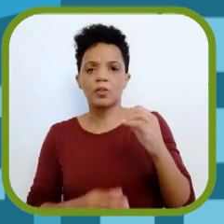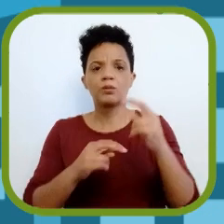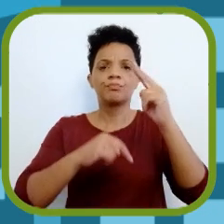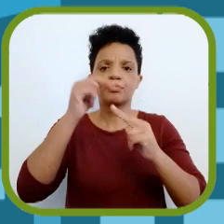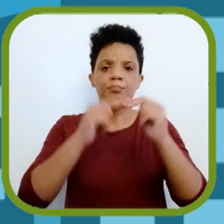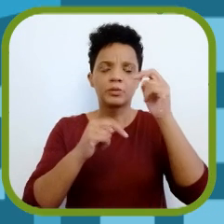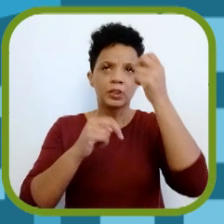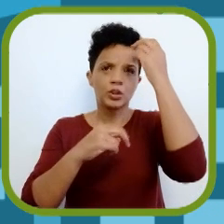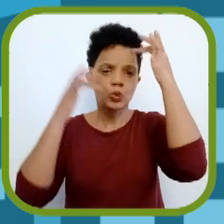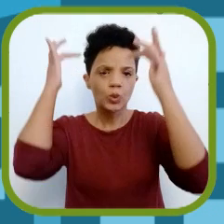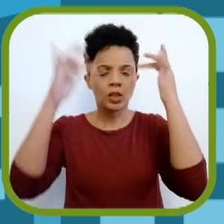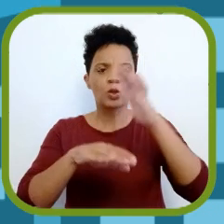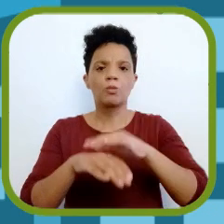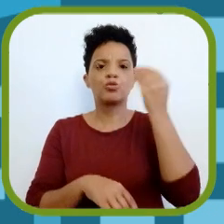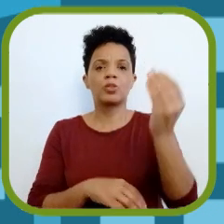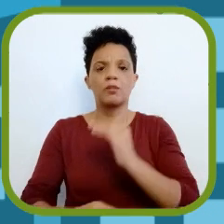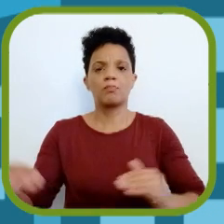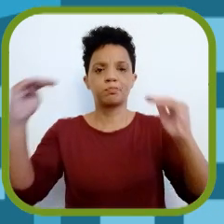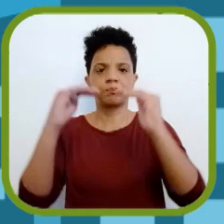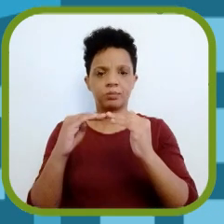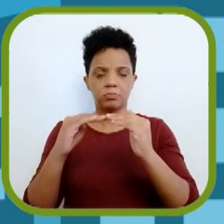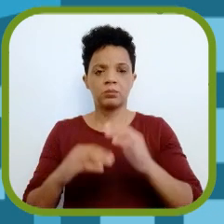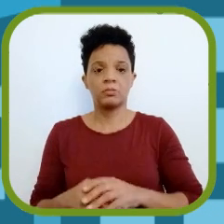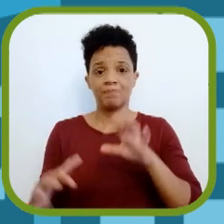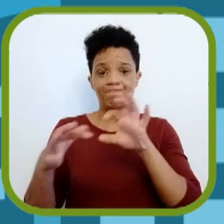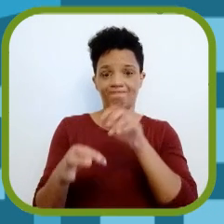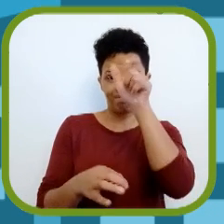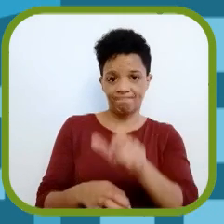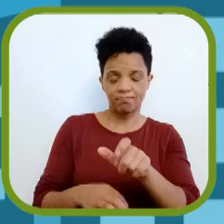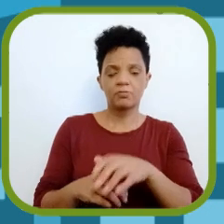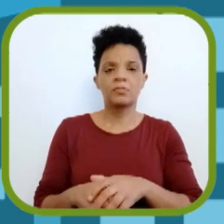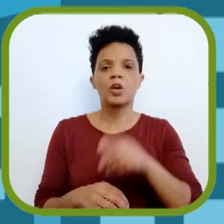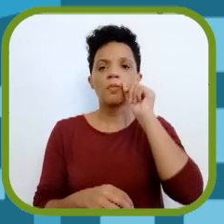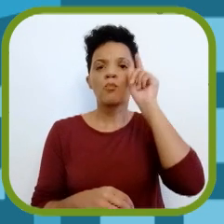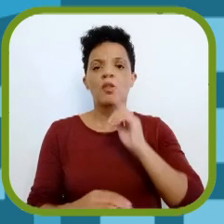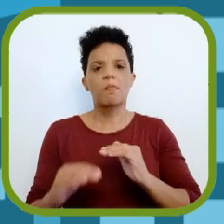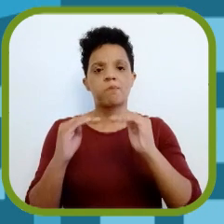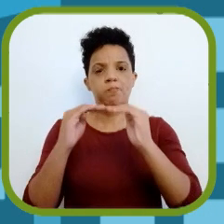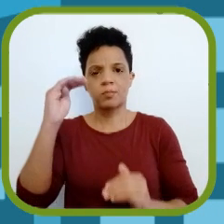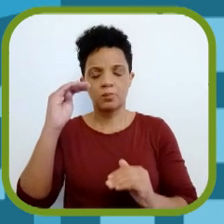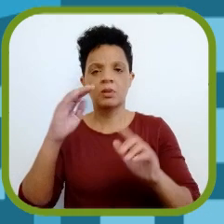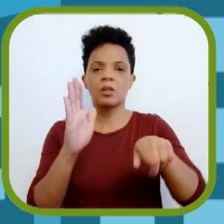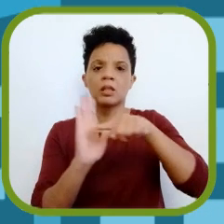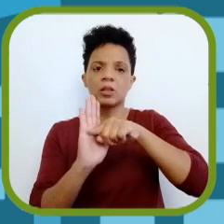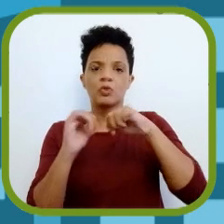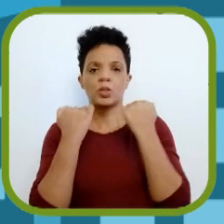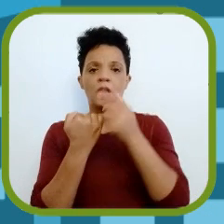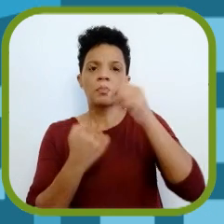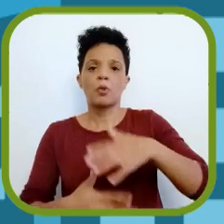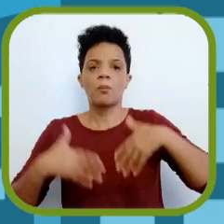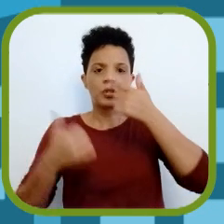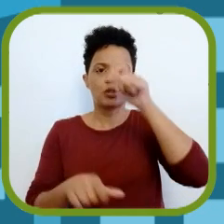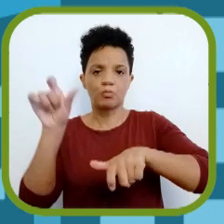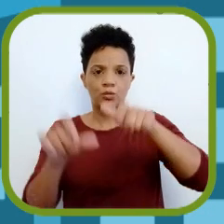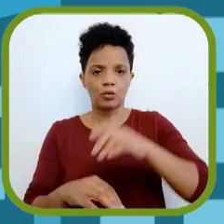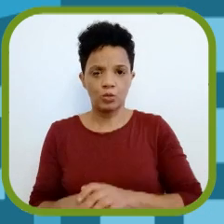século XX que construiu uma teoria acerca da justiça equitativa. Segundo Rawls, a desigualdade gera um efeito negativo na